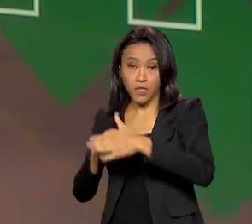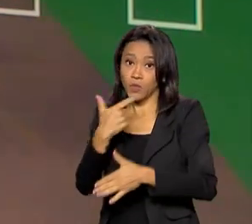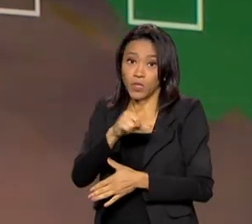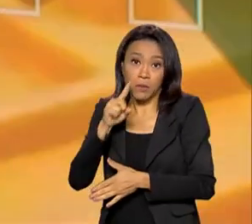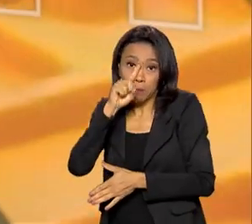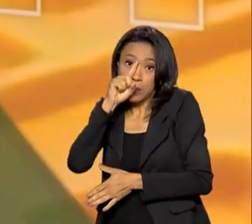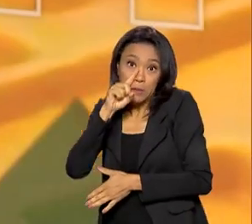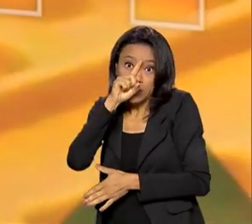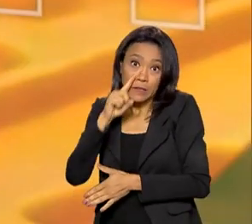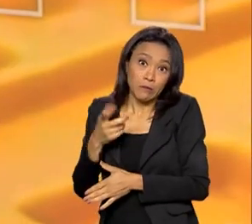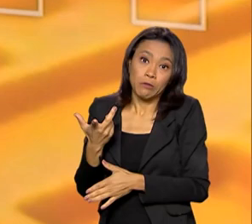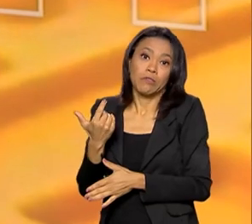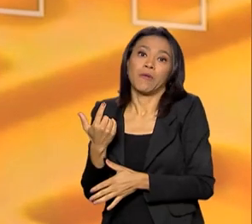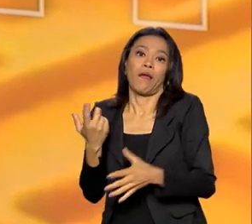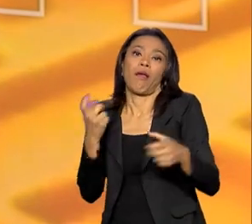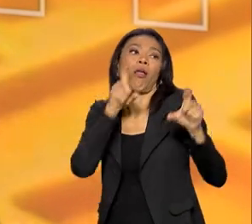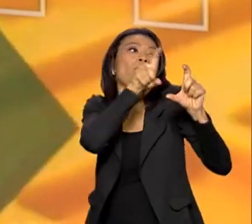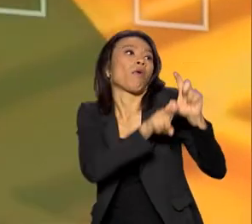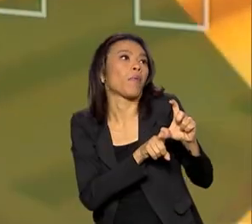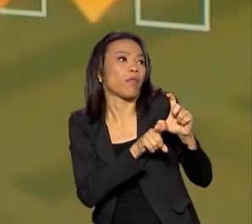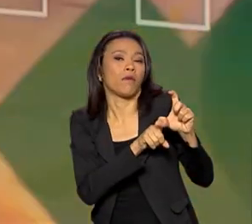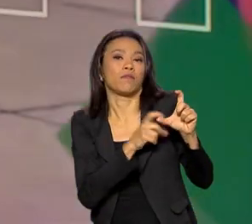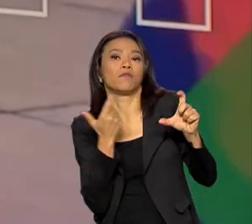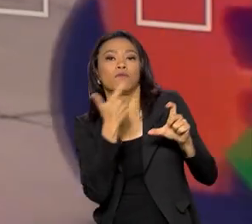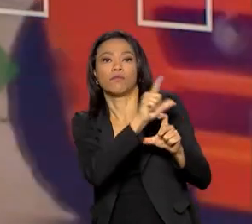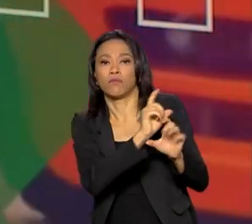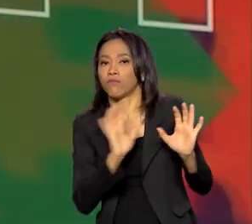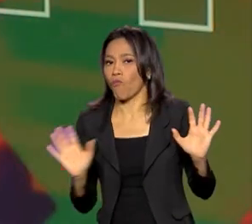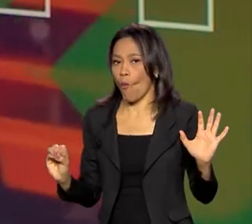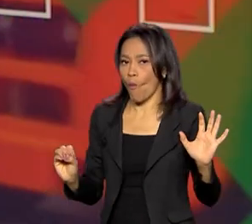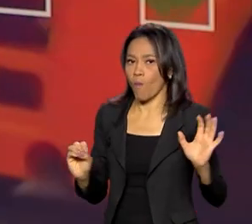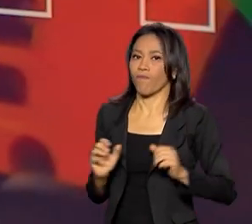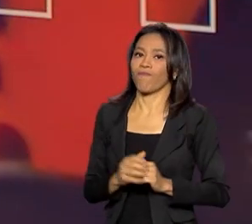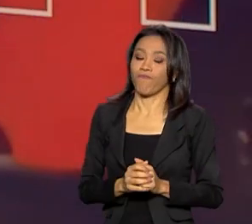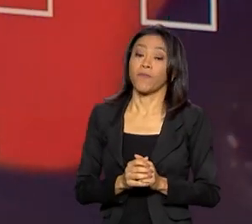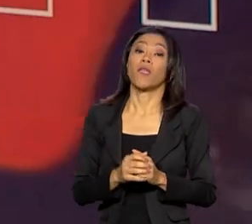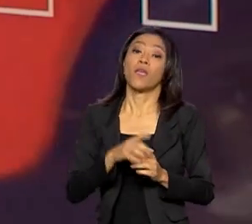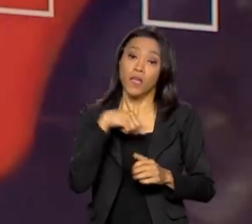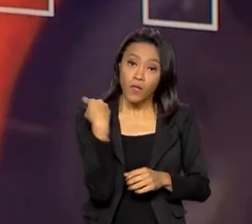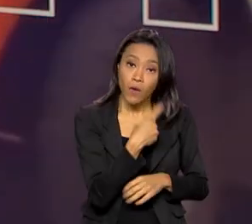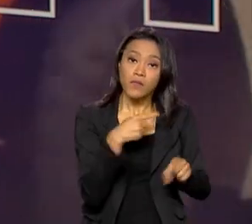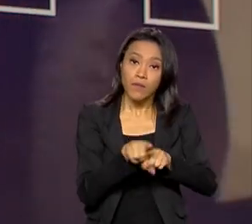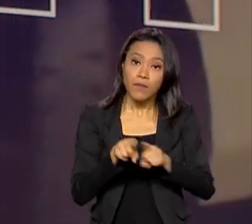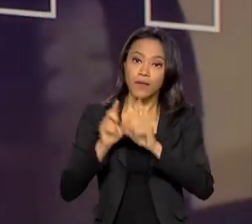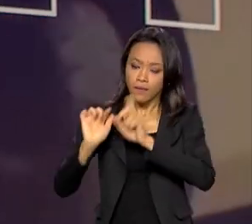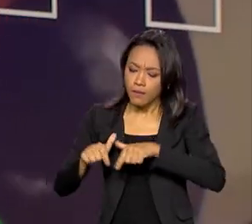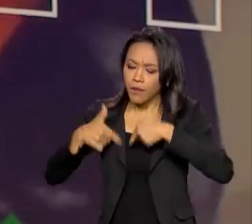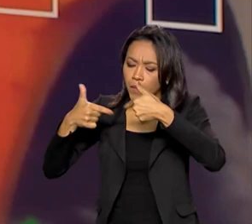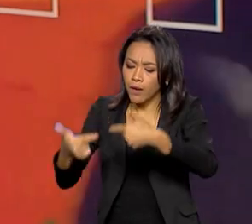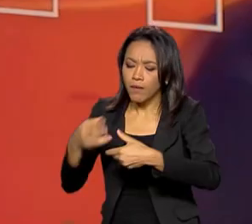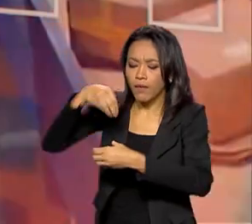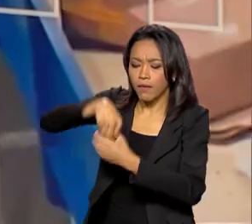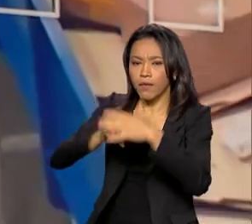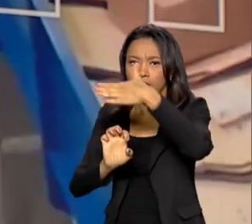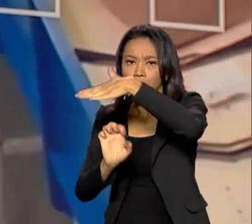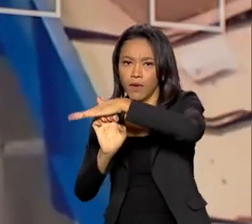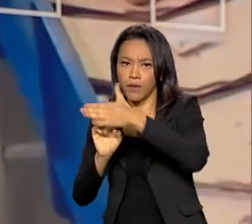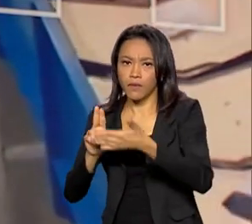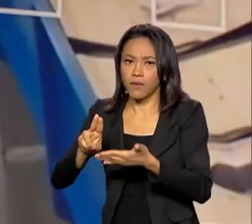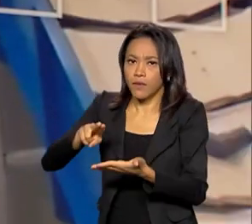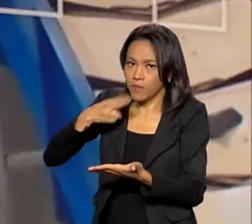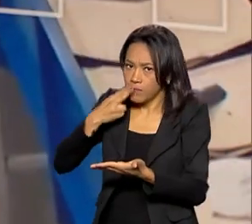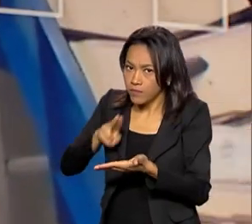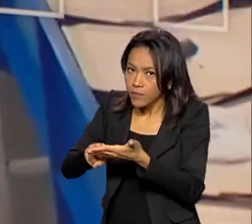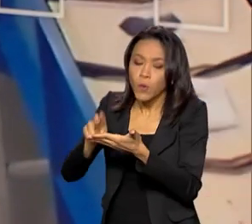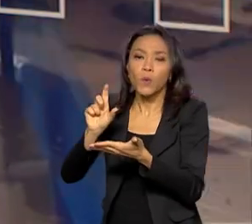uma empresa dependente. Nós atuamos também de uma maneira muito forte na racionalização de